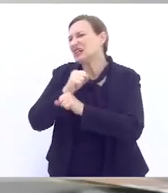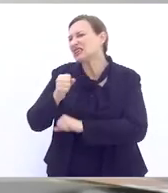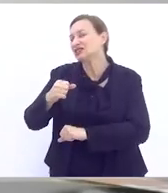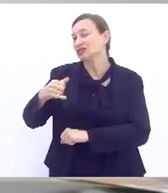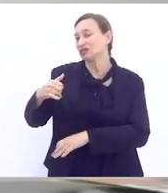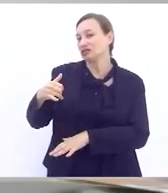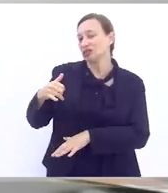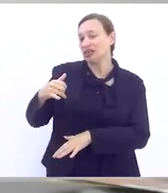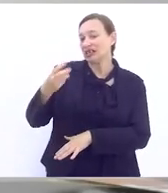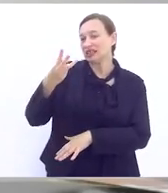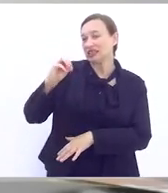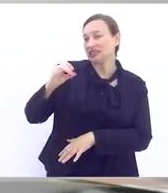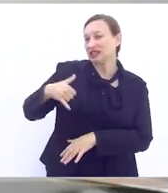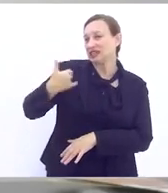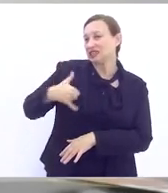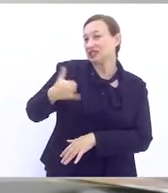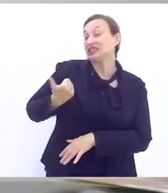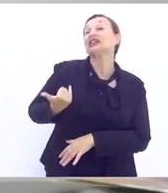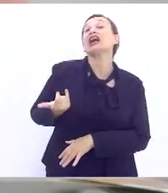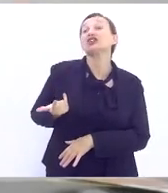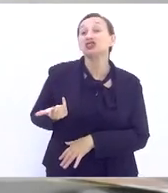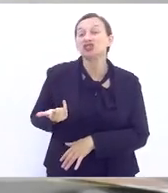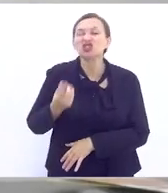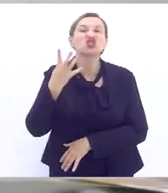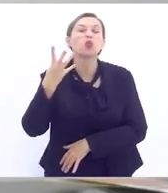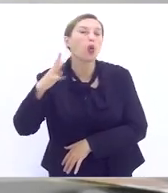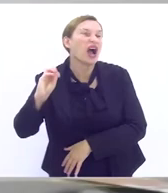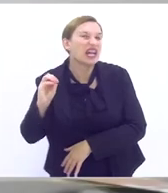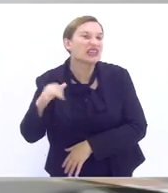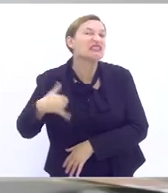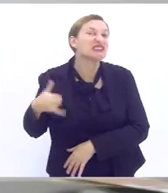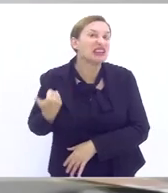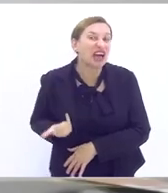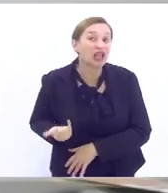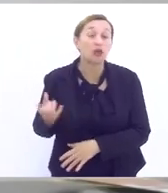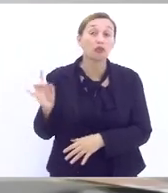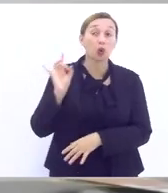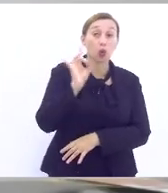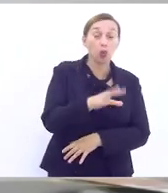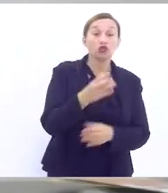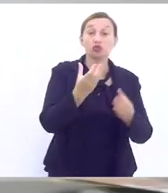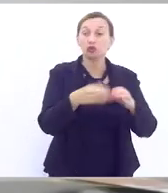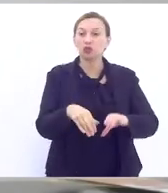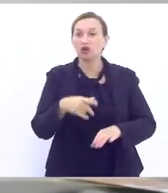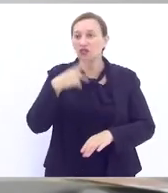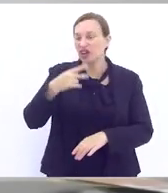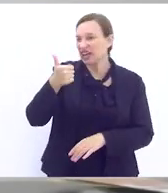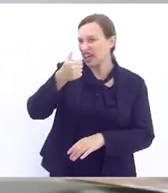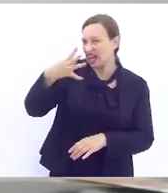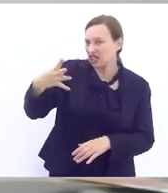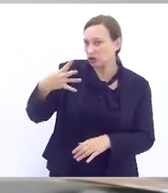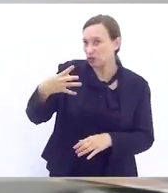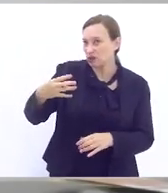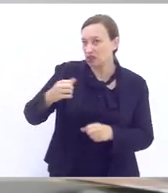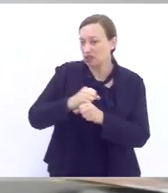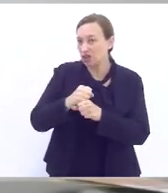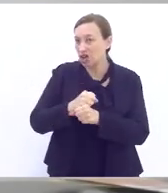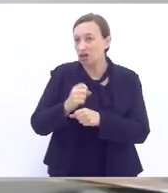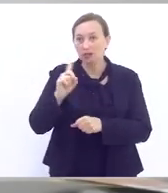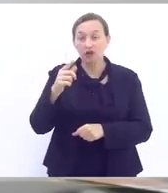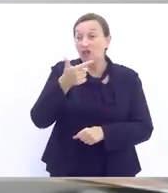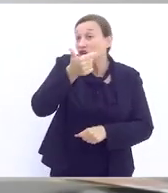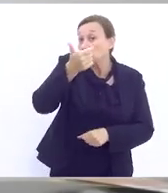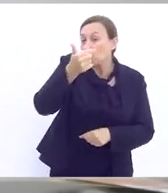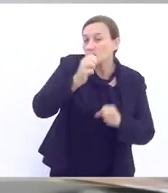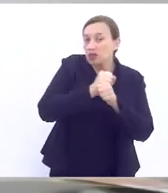idade né de tempo serviço não de 40 não é porque o último concurso eu errei era 14 anos mas foi há 12